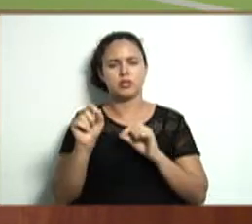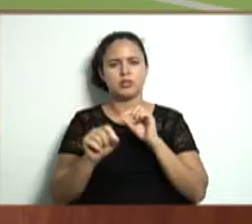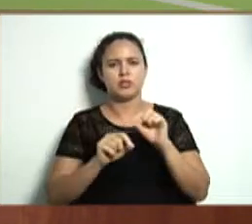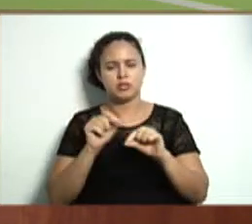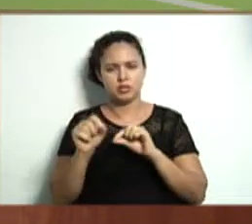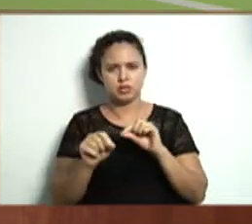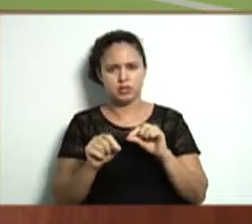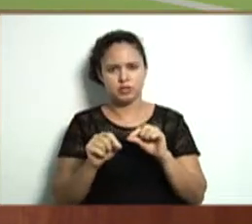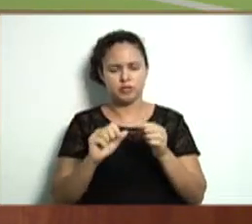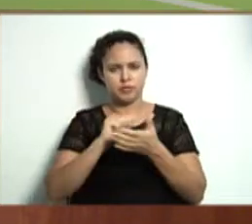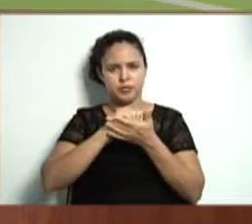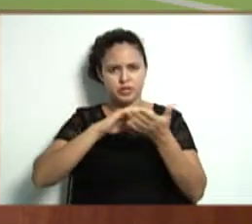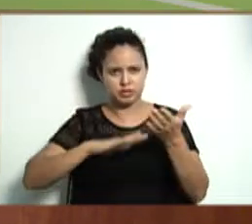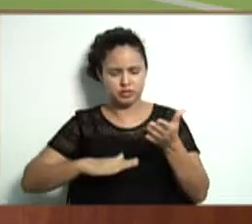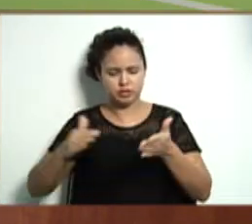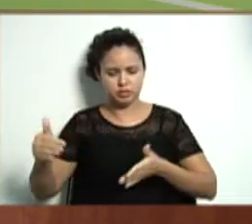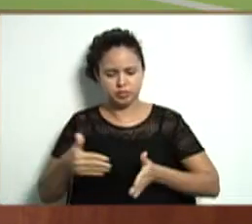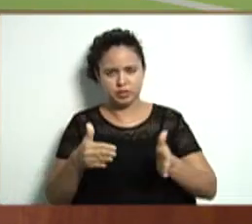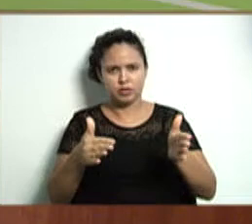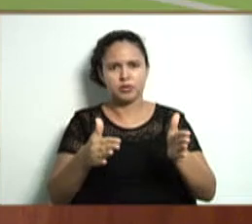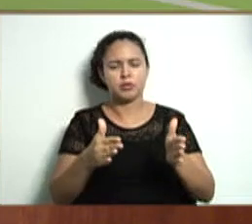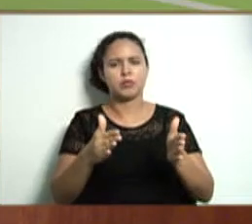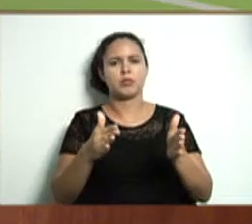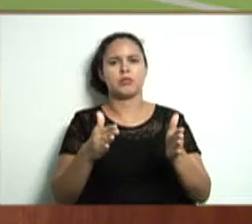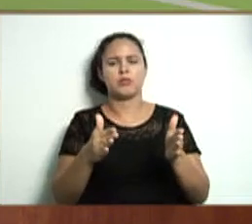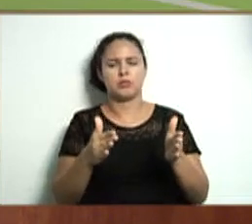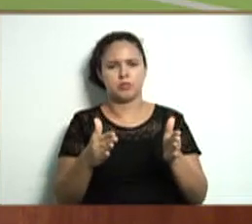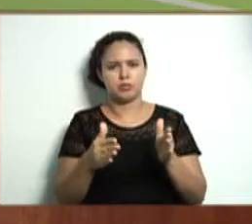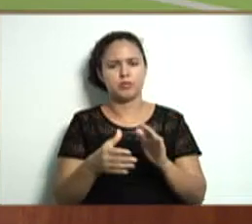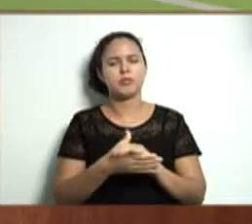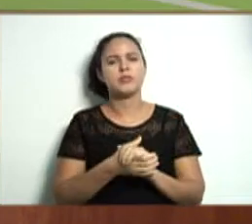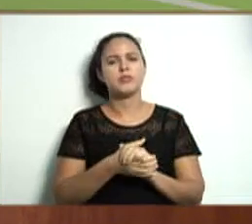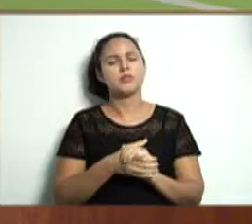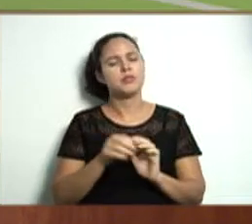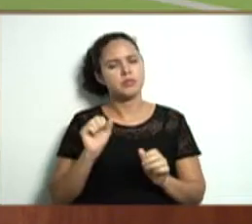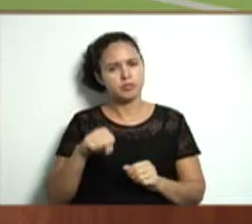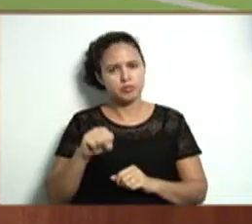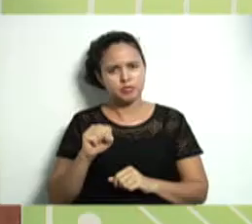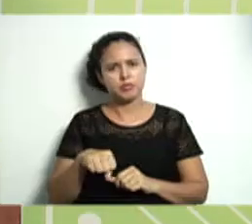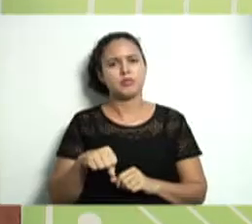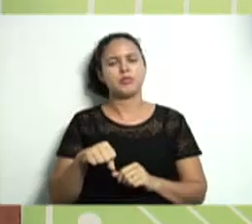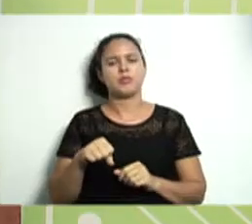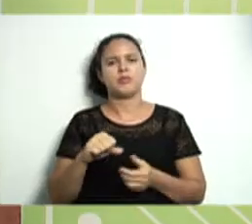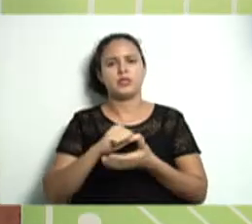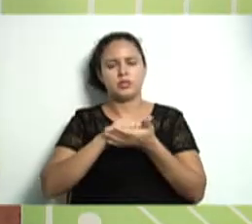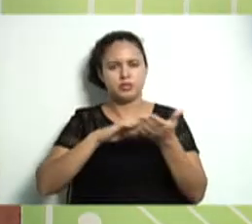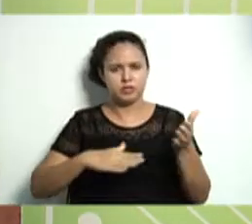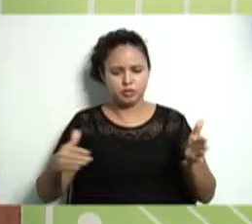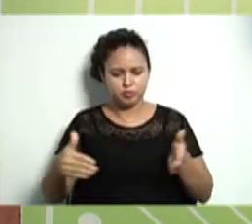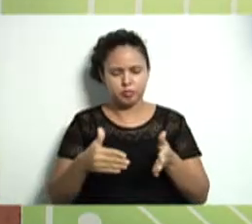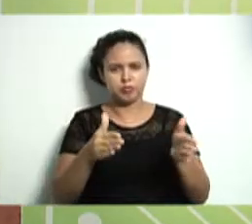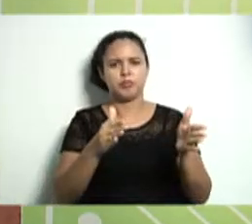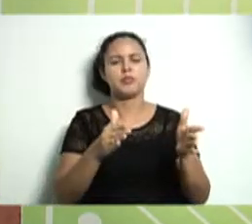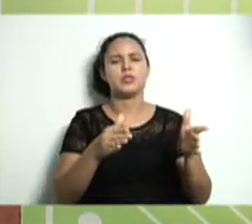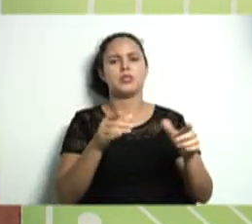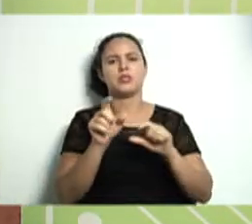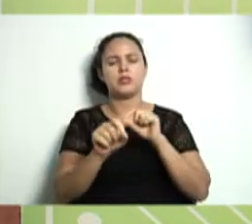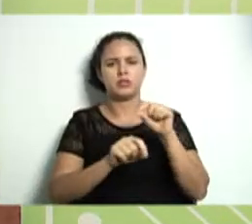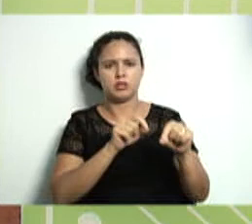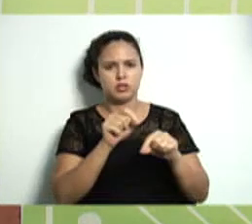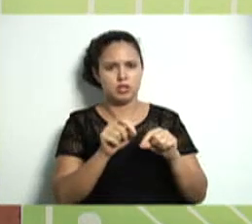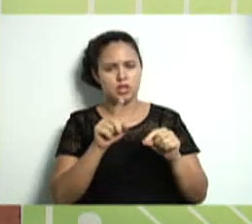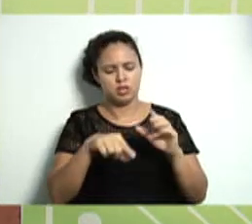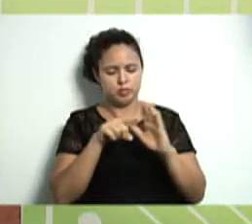uma atividade de percurso, né, professora? Sim, atividade de percurso, gente. Atividade de percurso